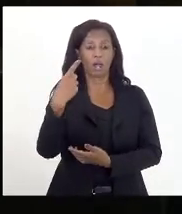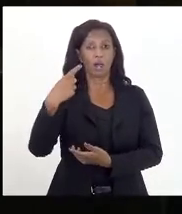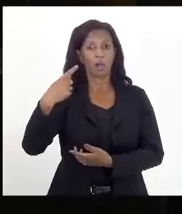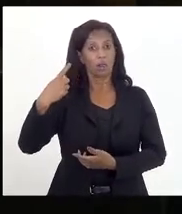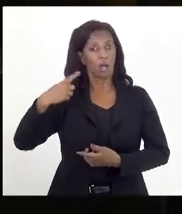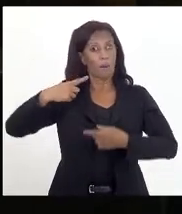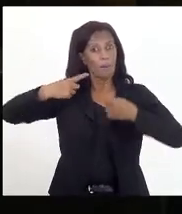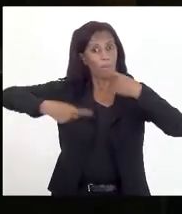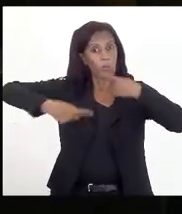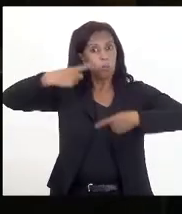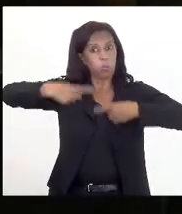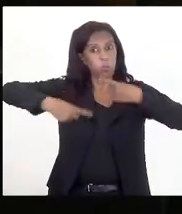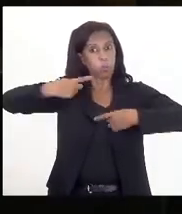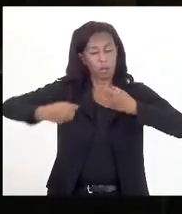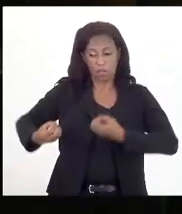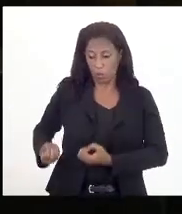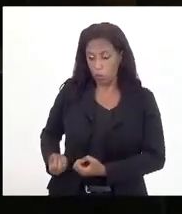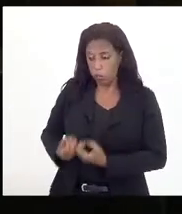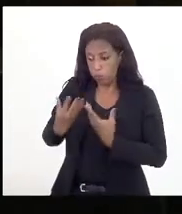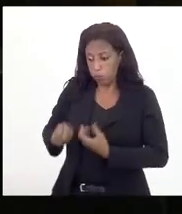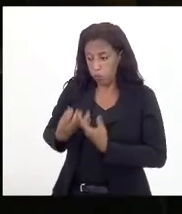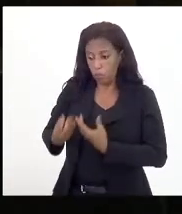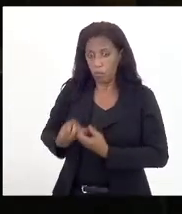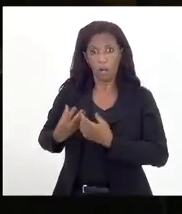políticas e iniciativas enfim